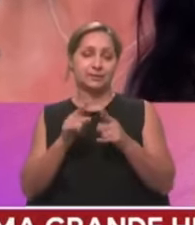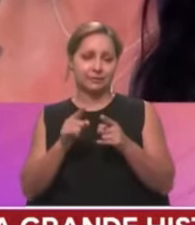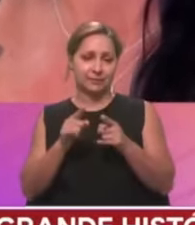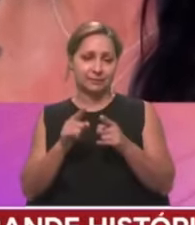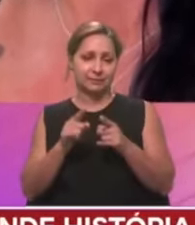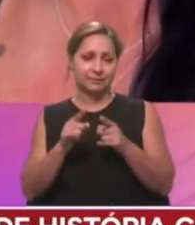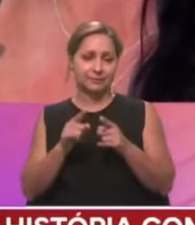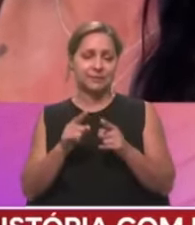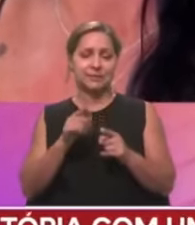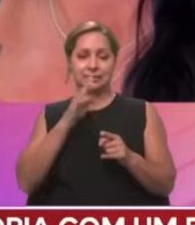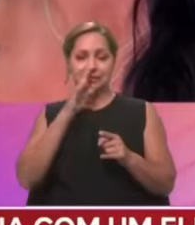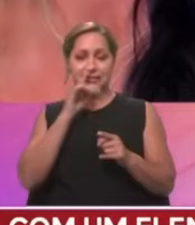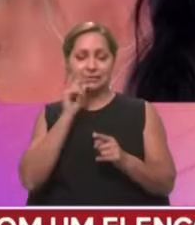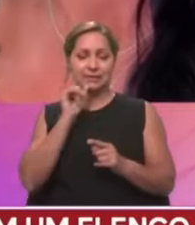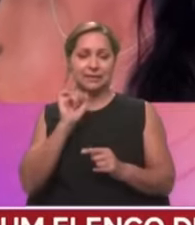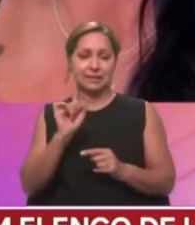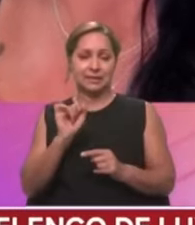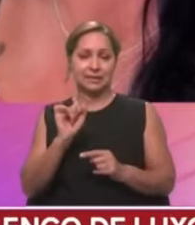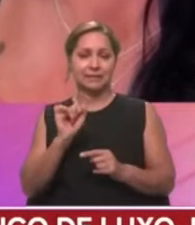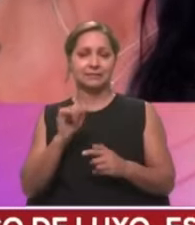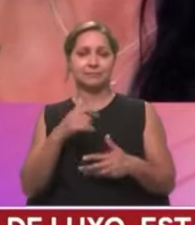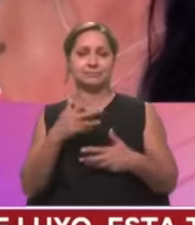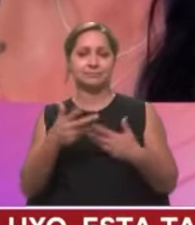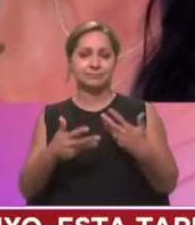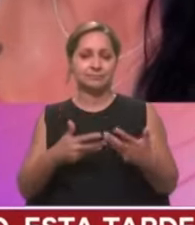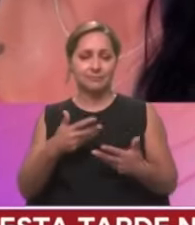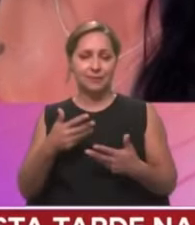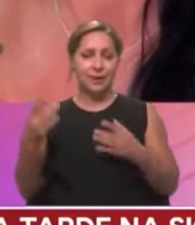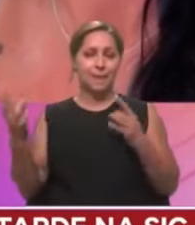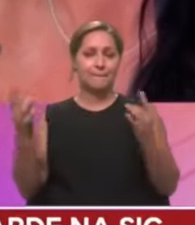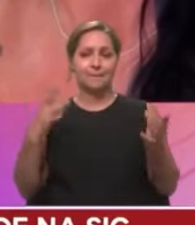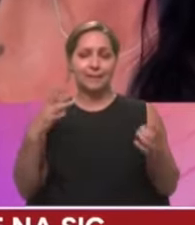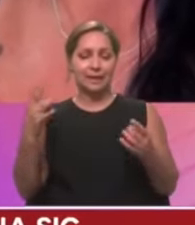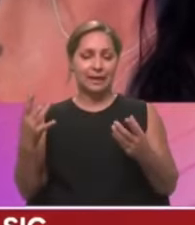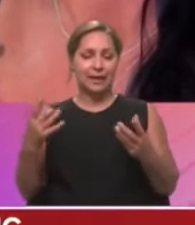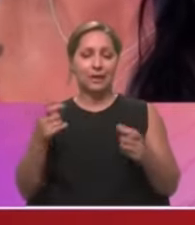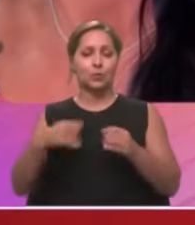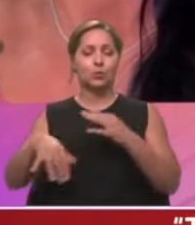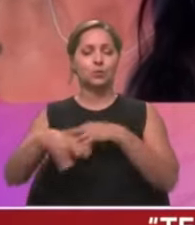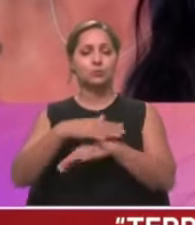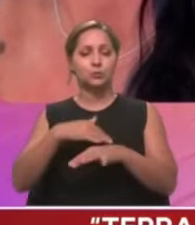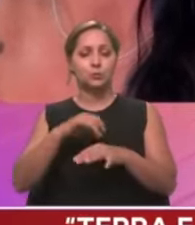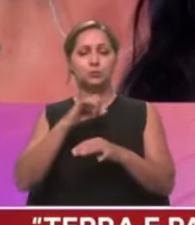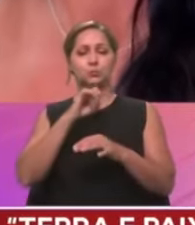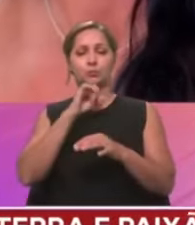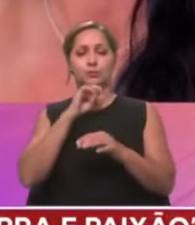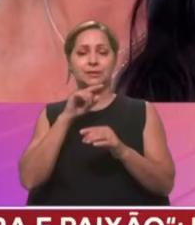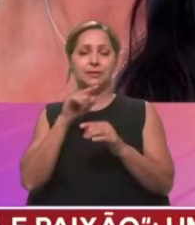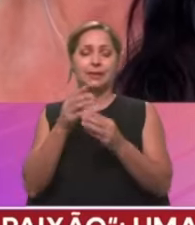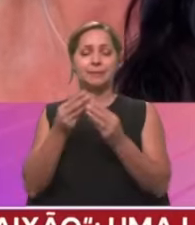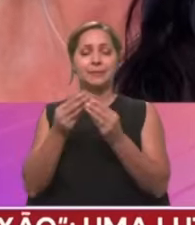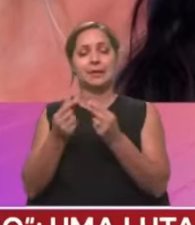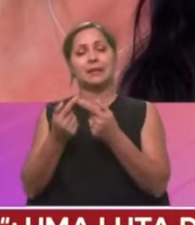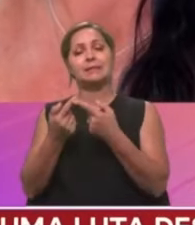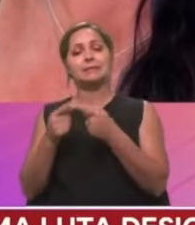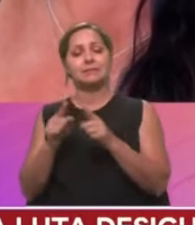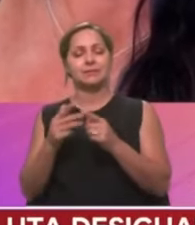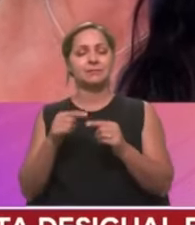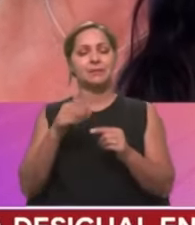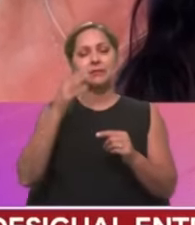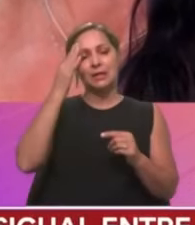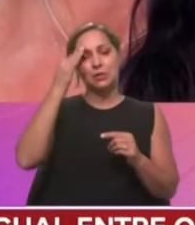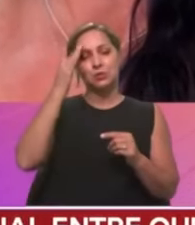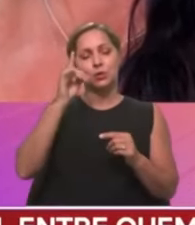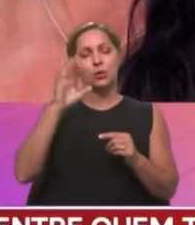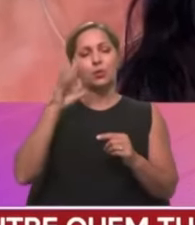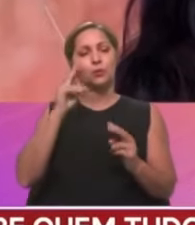Francisco se calhar se o Francisco tem entrado ali um pouco na brincadeira com as pessoas as coisas talvez h mas o que é que achou quando o viu